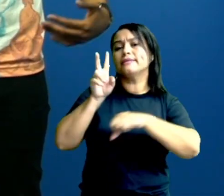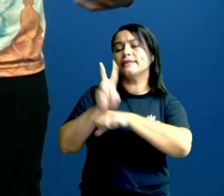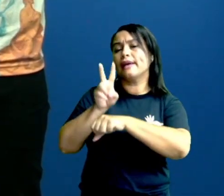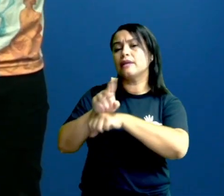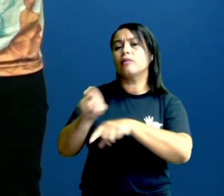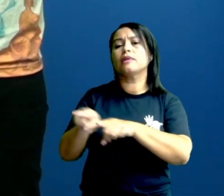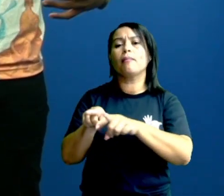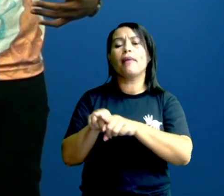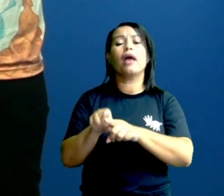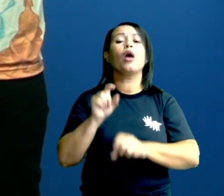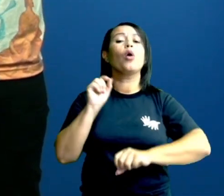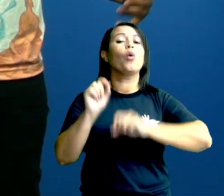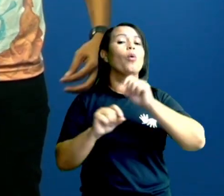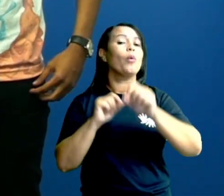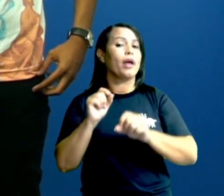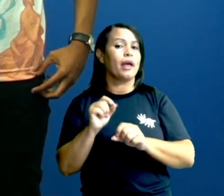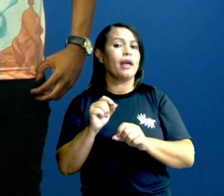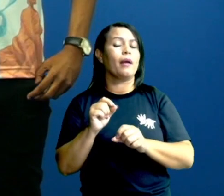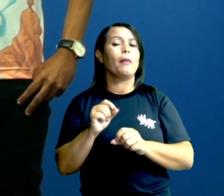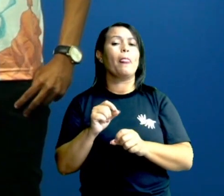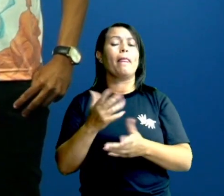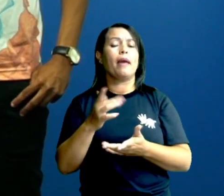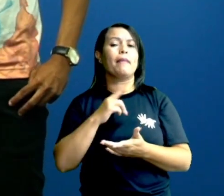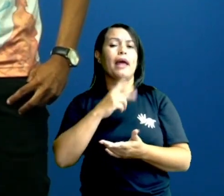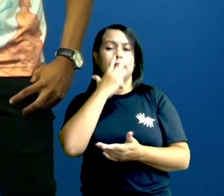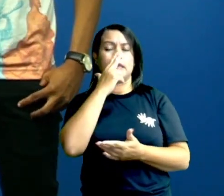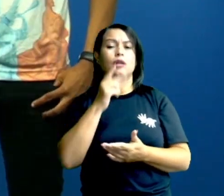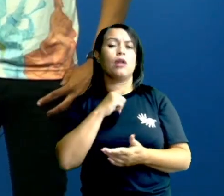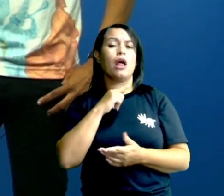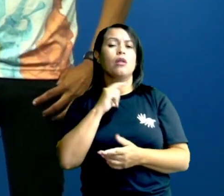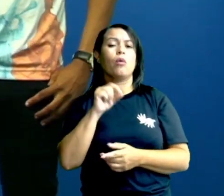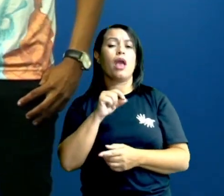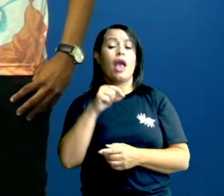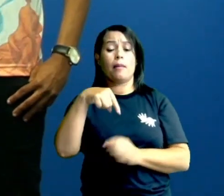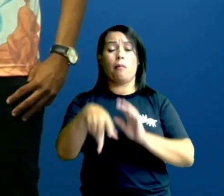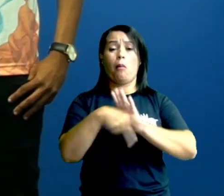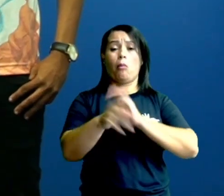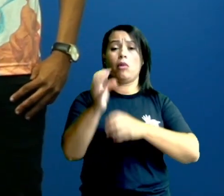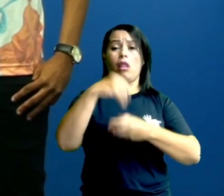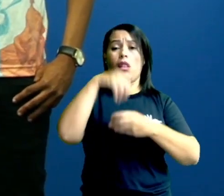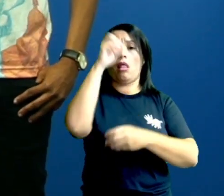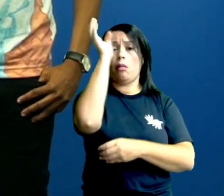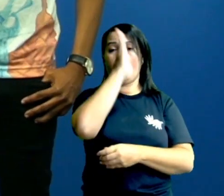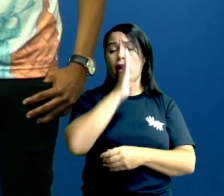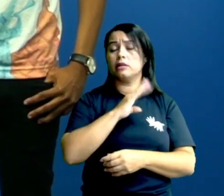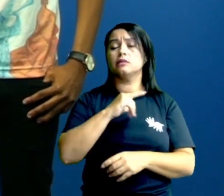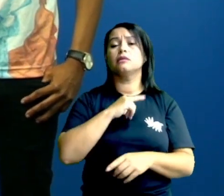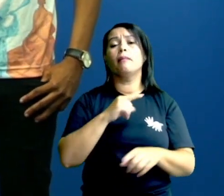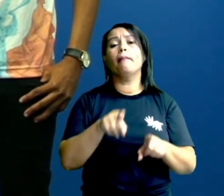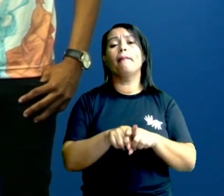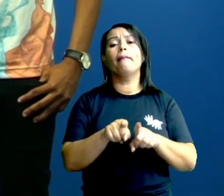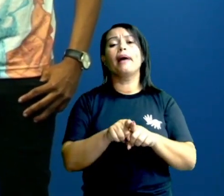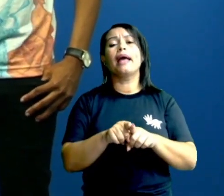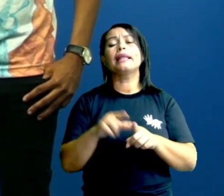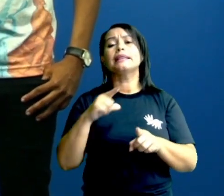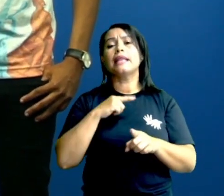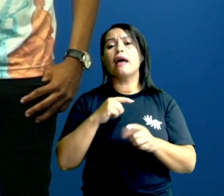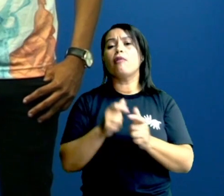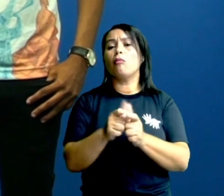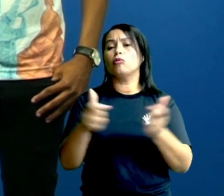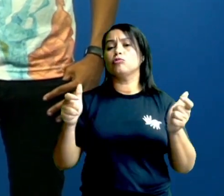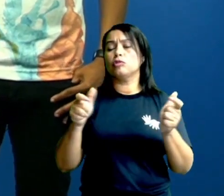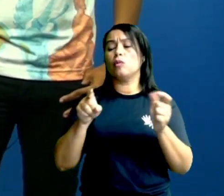deserto um oásis para a expansão da fronteira agrícola do nosso território e além da produção agropecuária que vai se